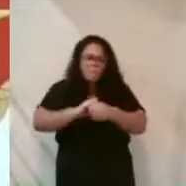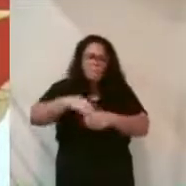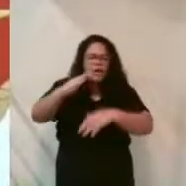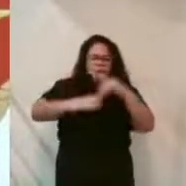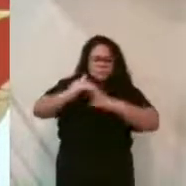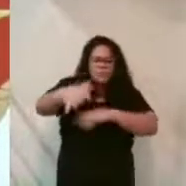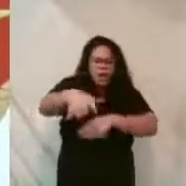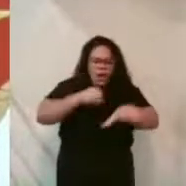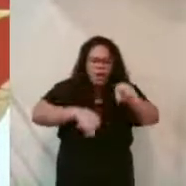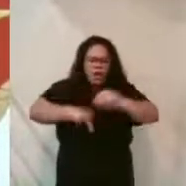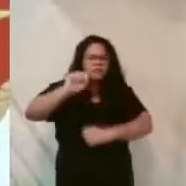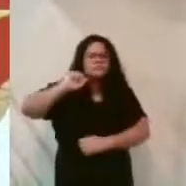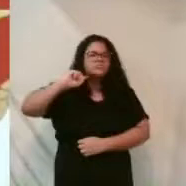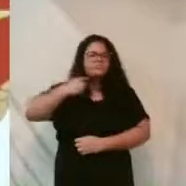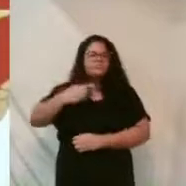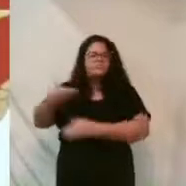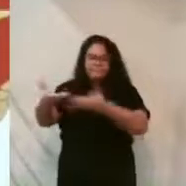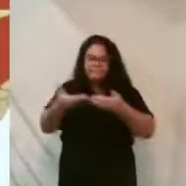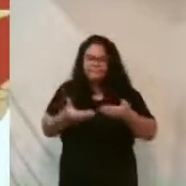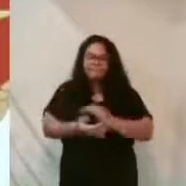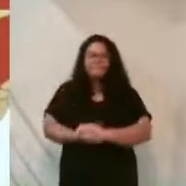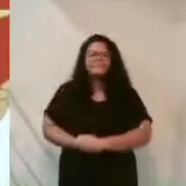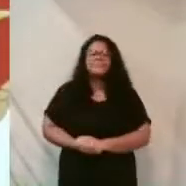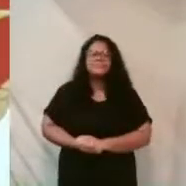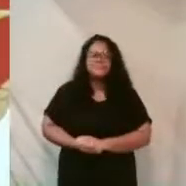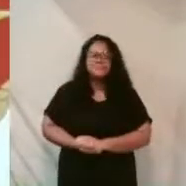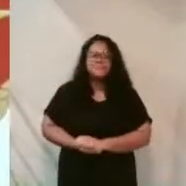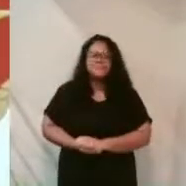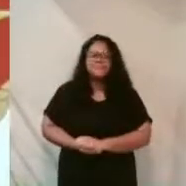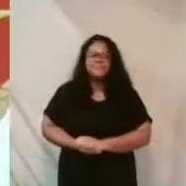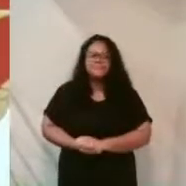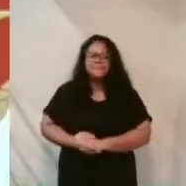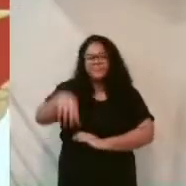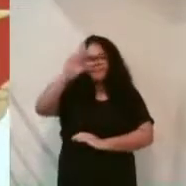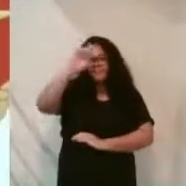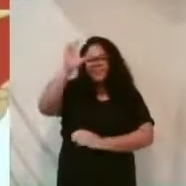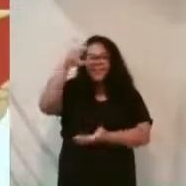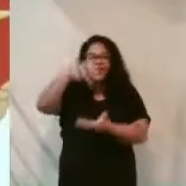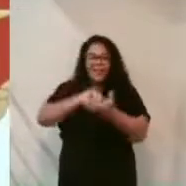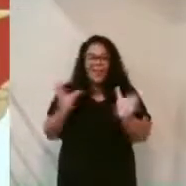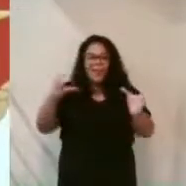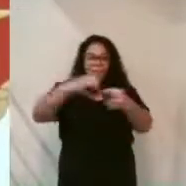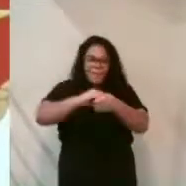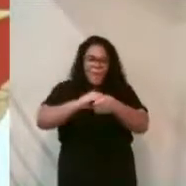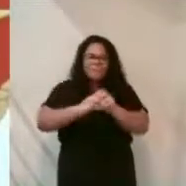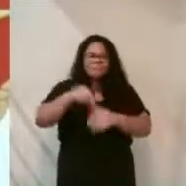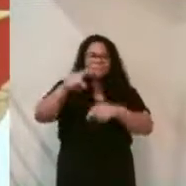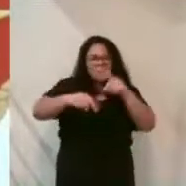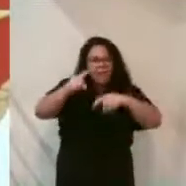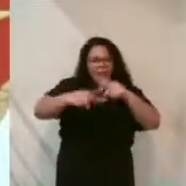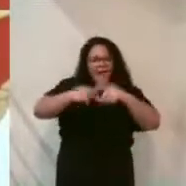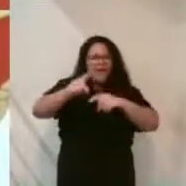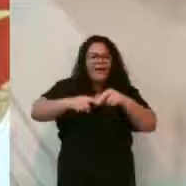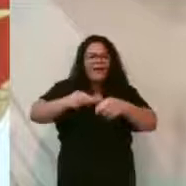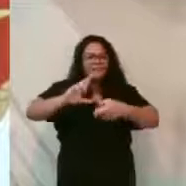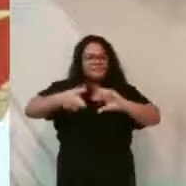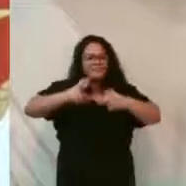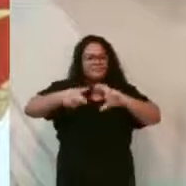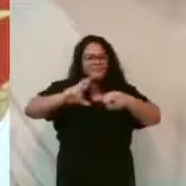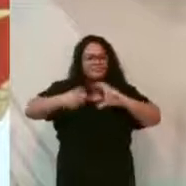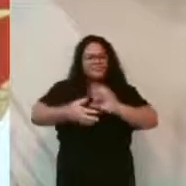Recicláveis, convidamos a excelentíssima senhora diretora da Central de Cooperativas de Materiais Recicláveis do